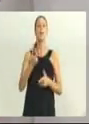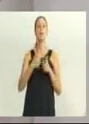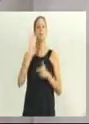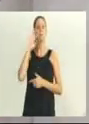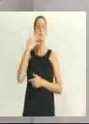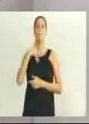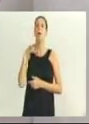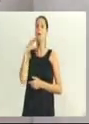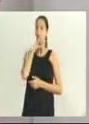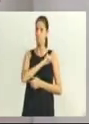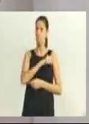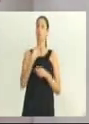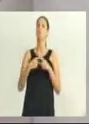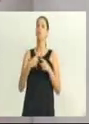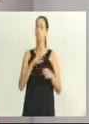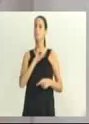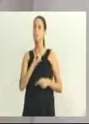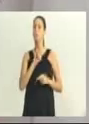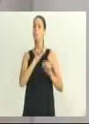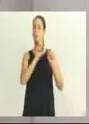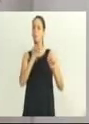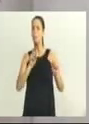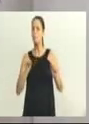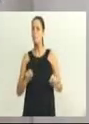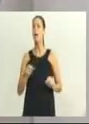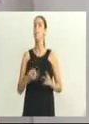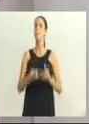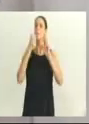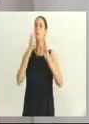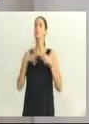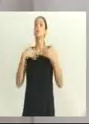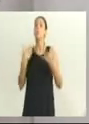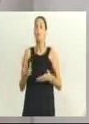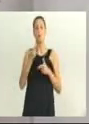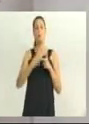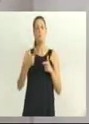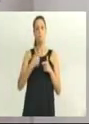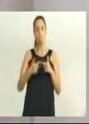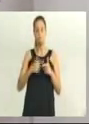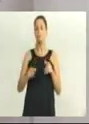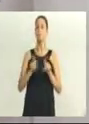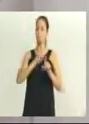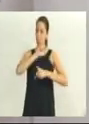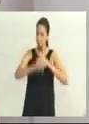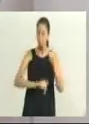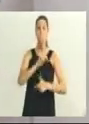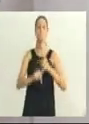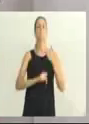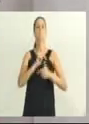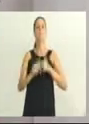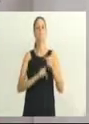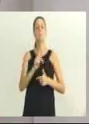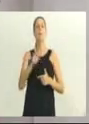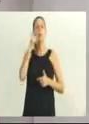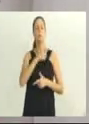mais rápidas, porque nós vamos conseguir apontar, nós vamos conseguir trabalhar, nós vamos conseguir inserir os